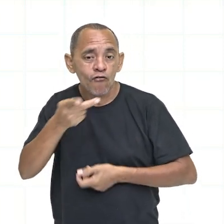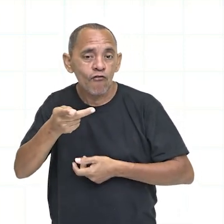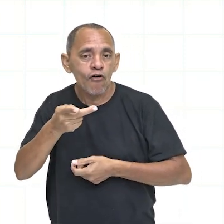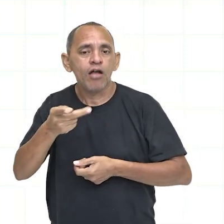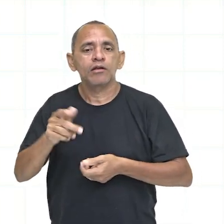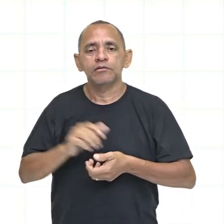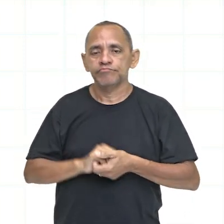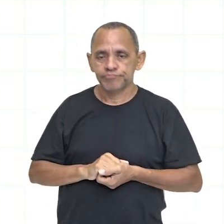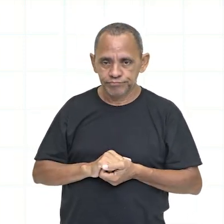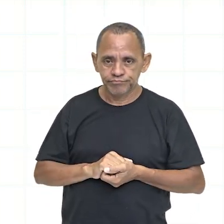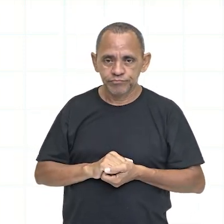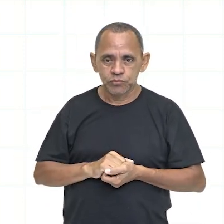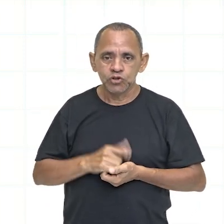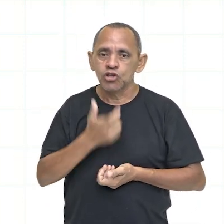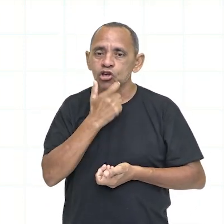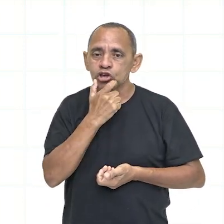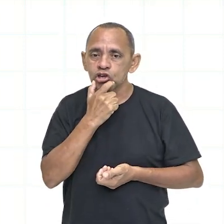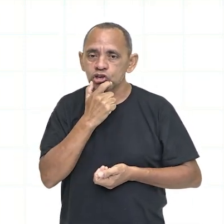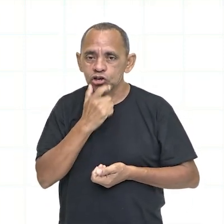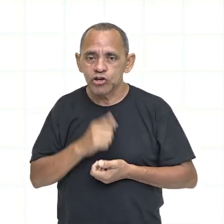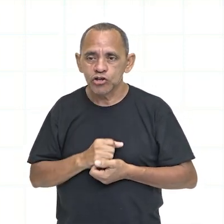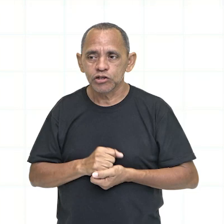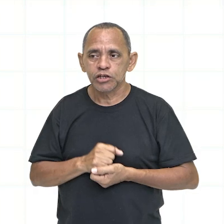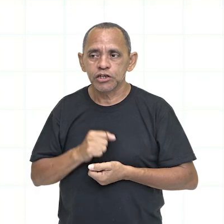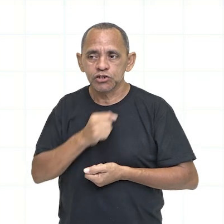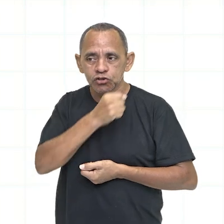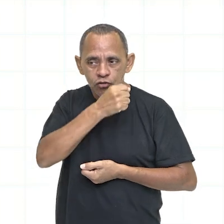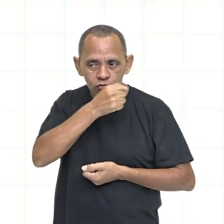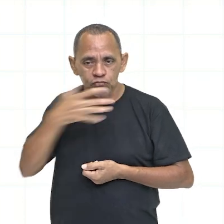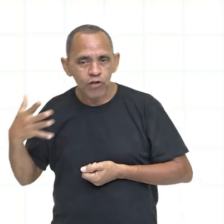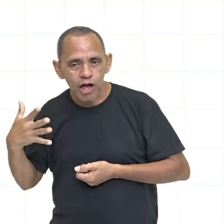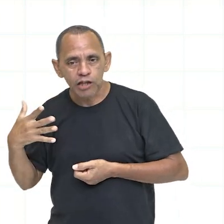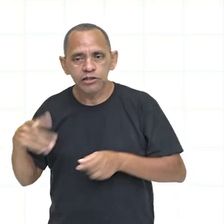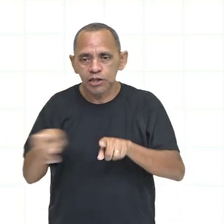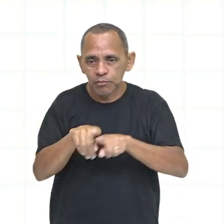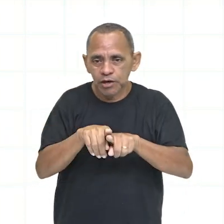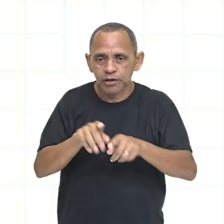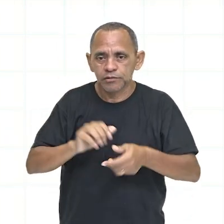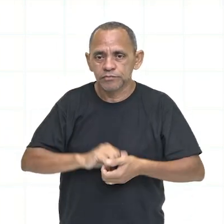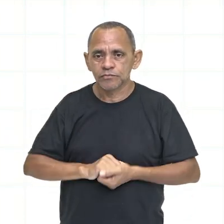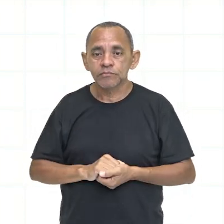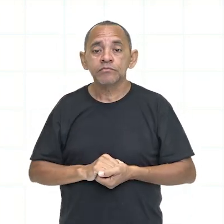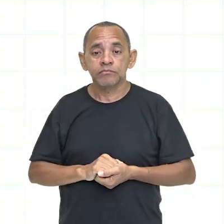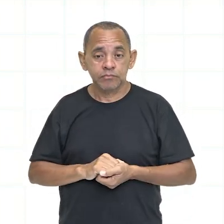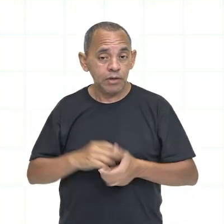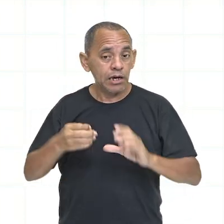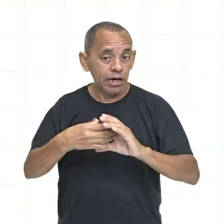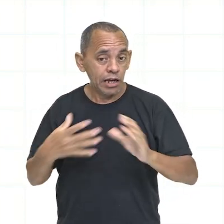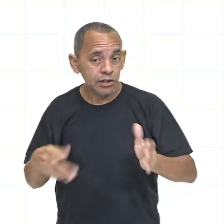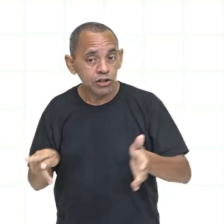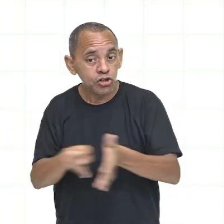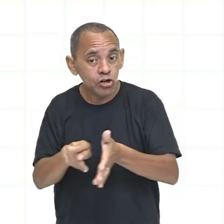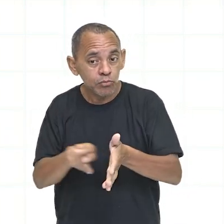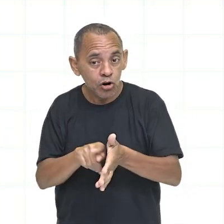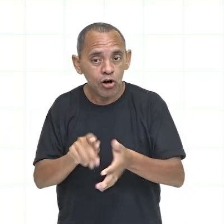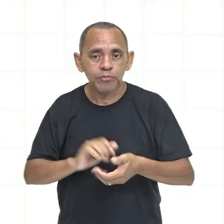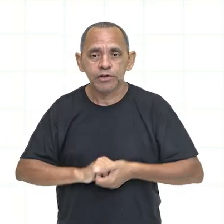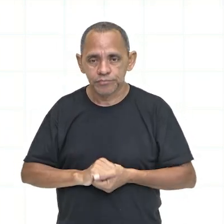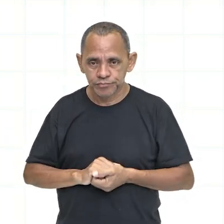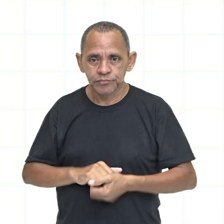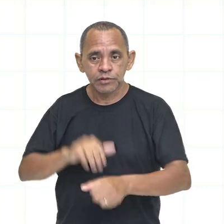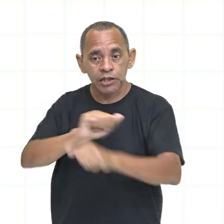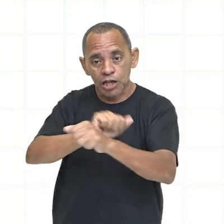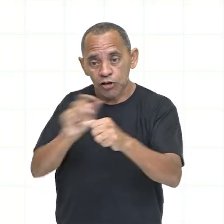Ela fala inglês fluentemente. Lembra do terminação ly? Então, isso aqui é uma característica dos advérbios em língua inglesa e